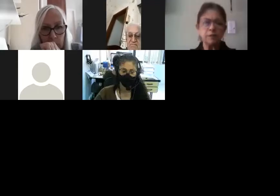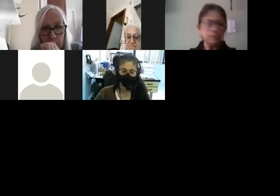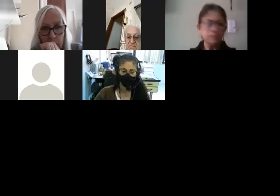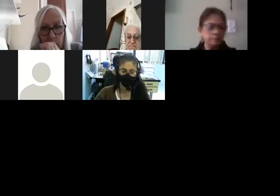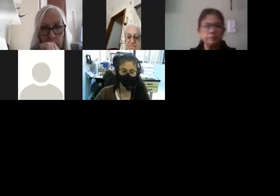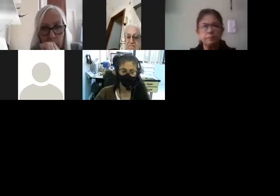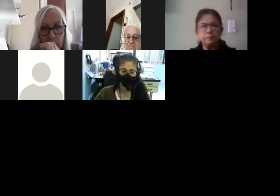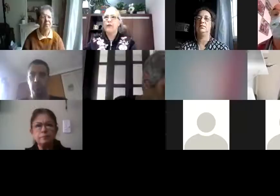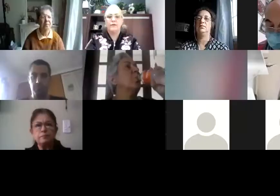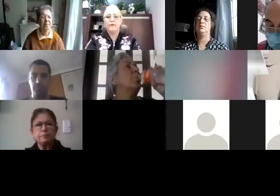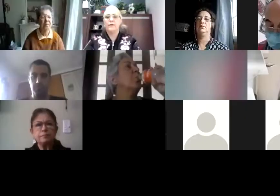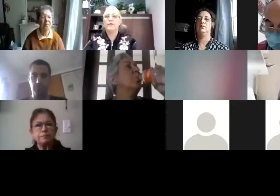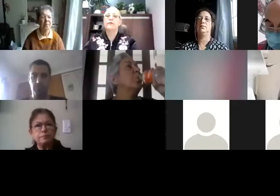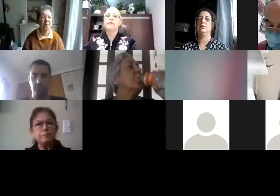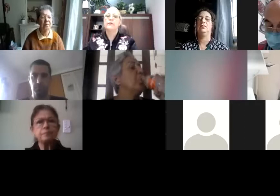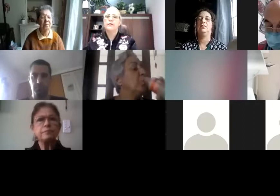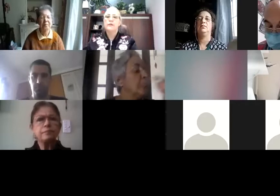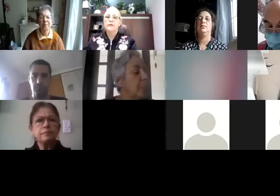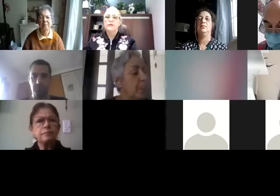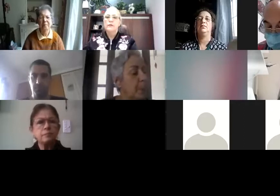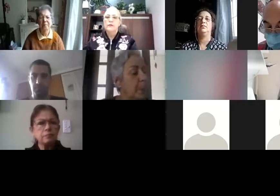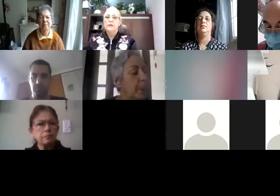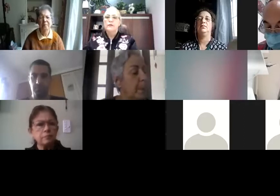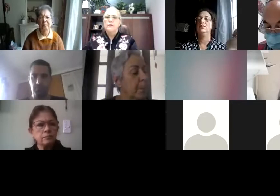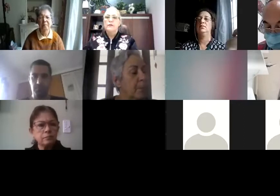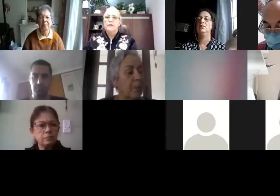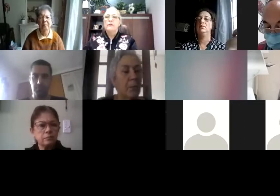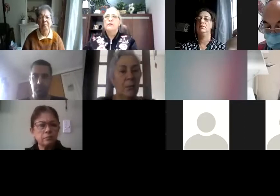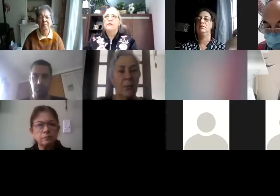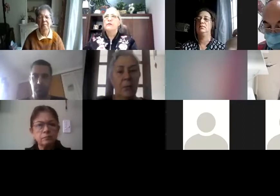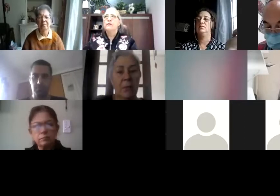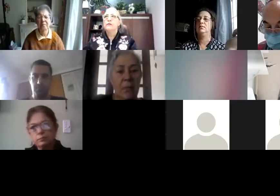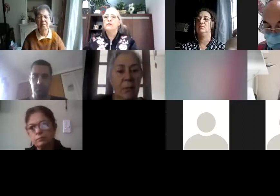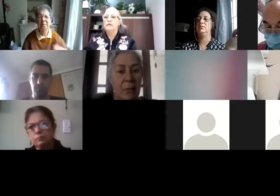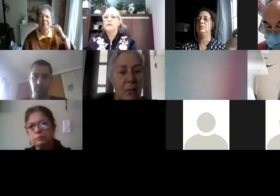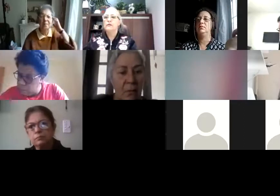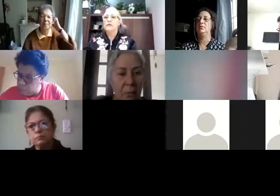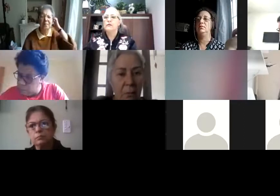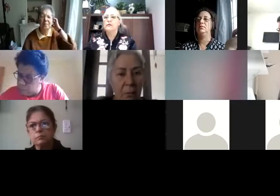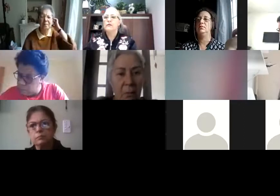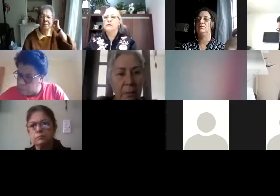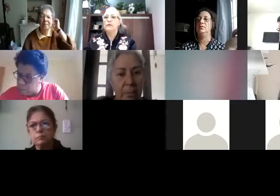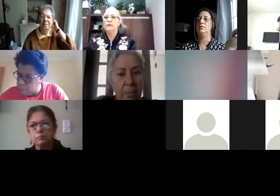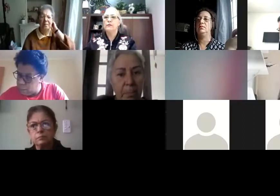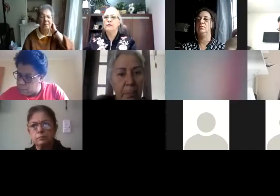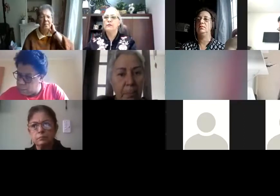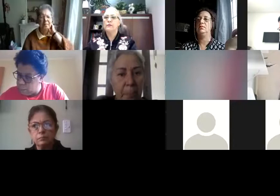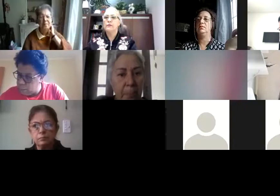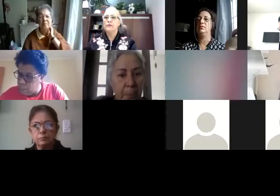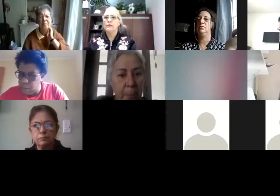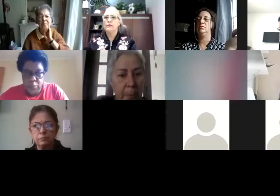fazer perguntas, enfim. É um espaço agora aberto mesmo para que todo mundo possa participar.